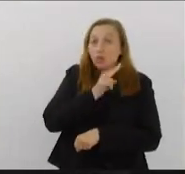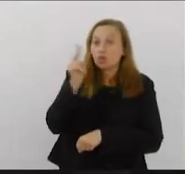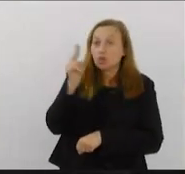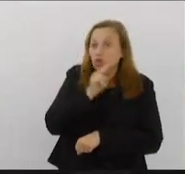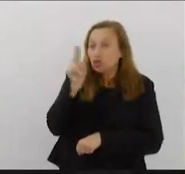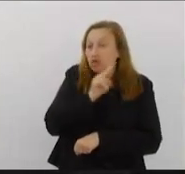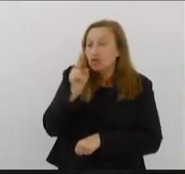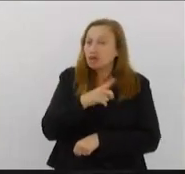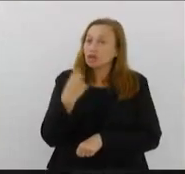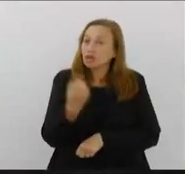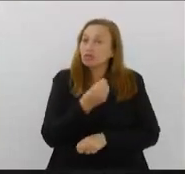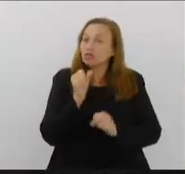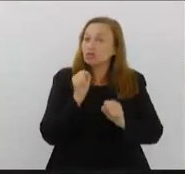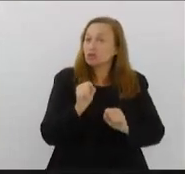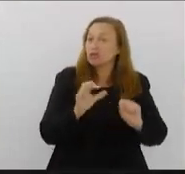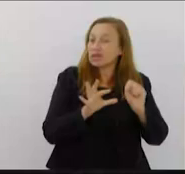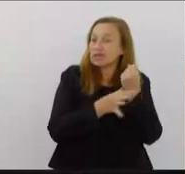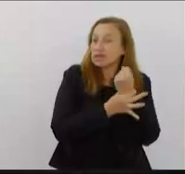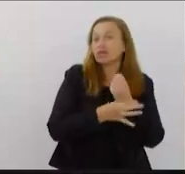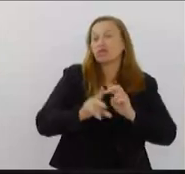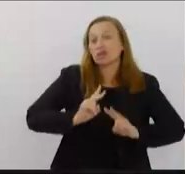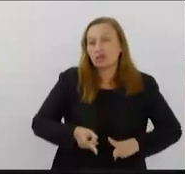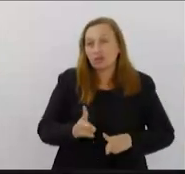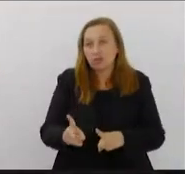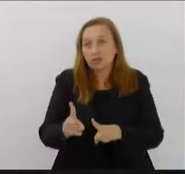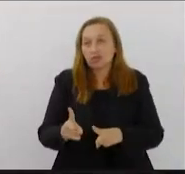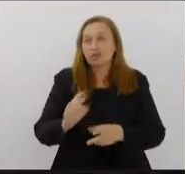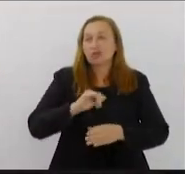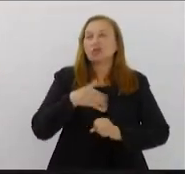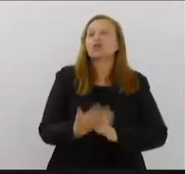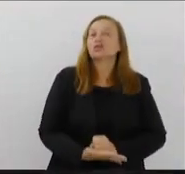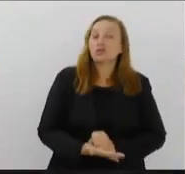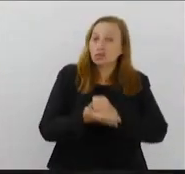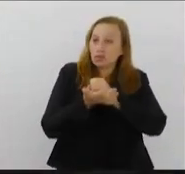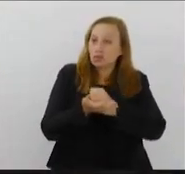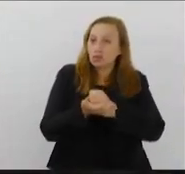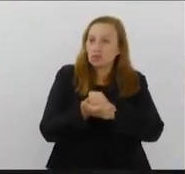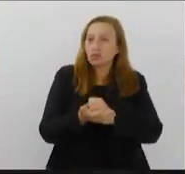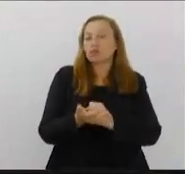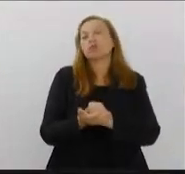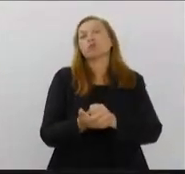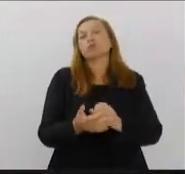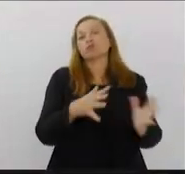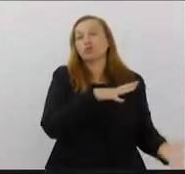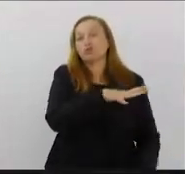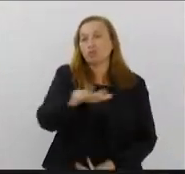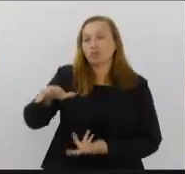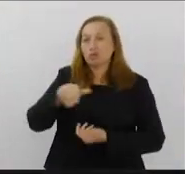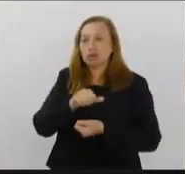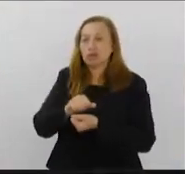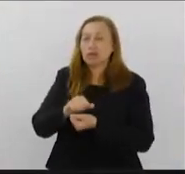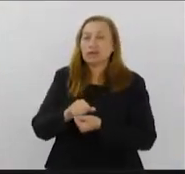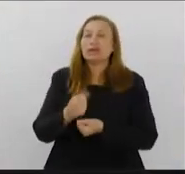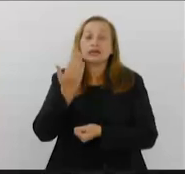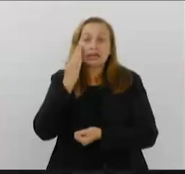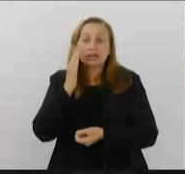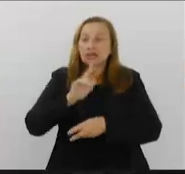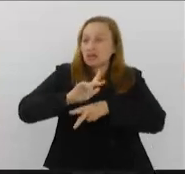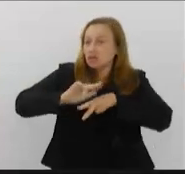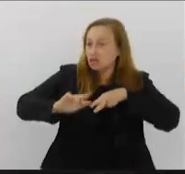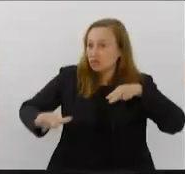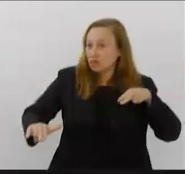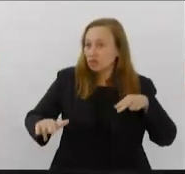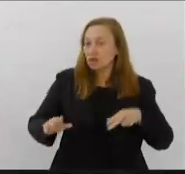nós possamos garantir a continuidade da sustentabilidade do planeta Terra, compreendendo a diversidade